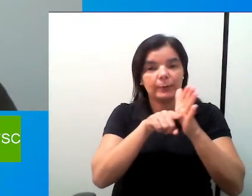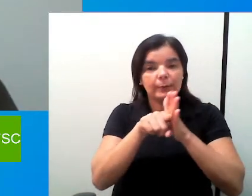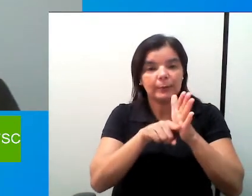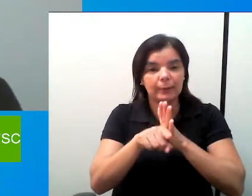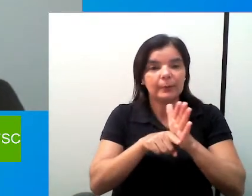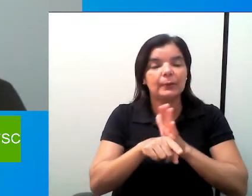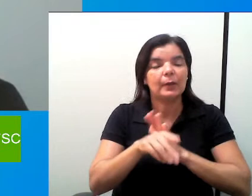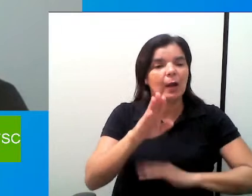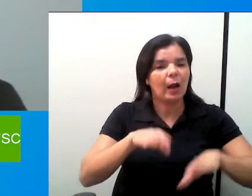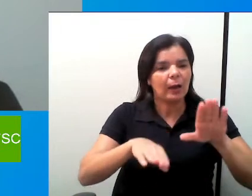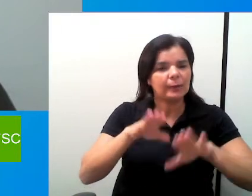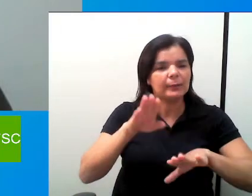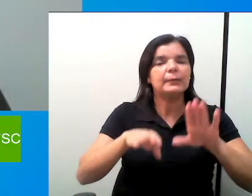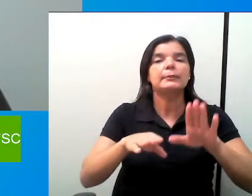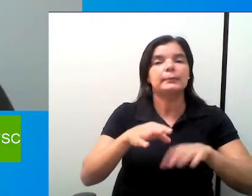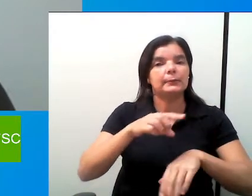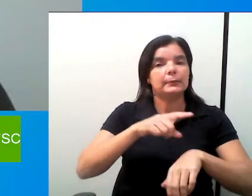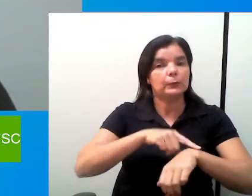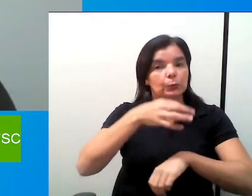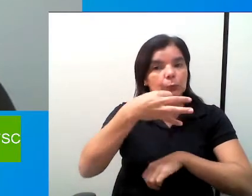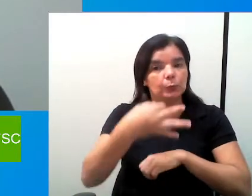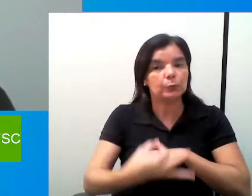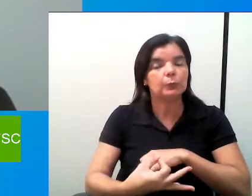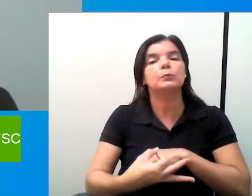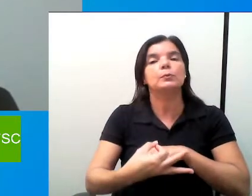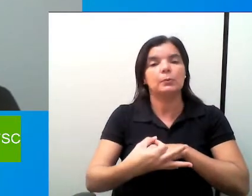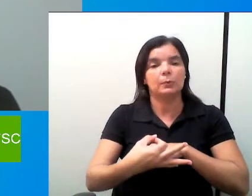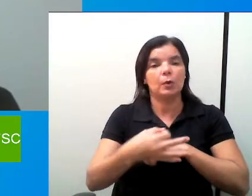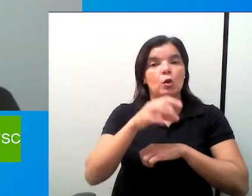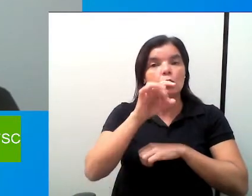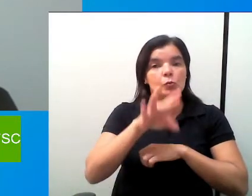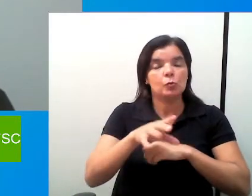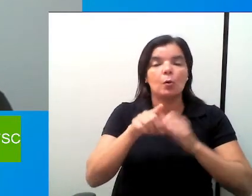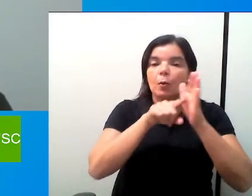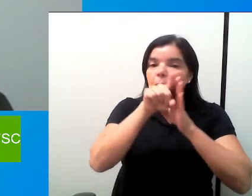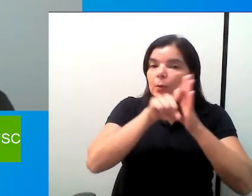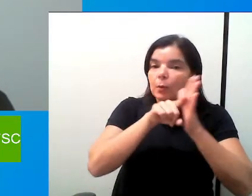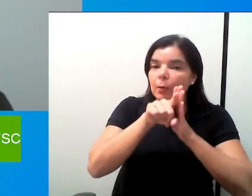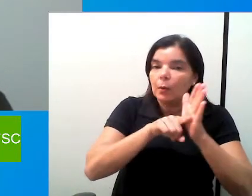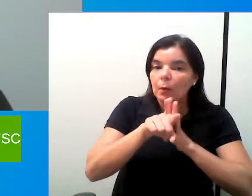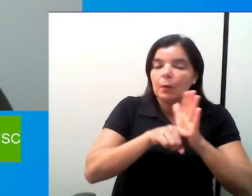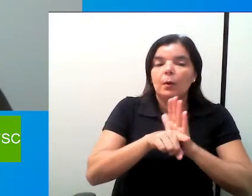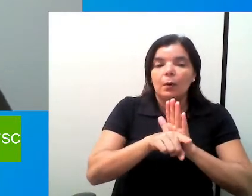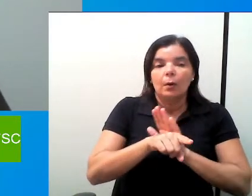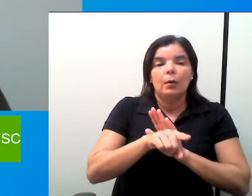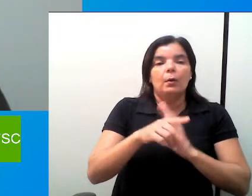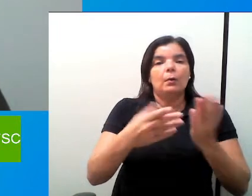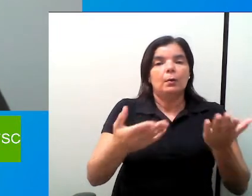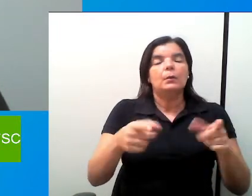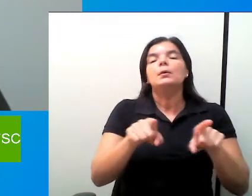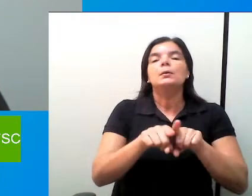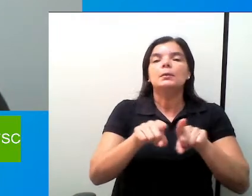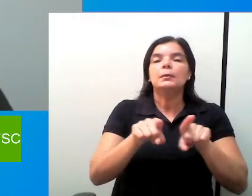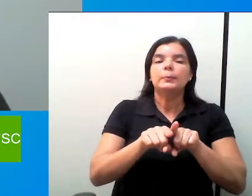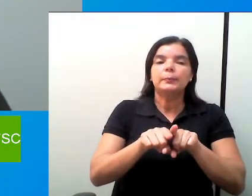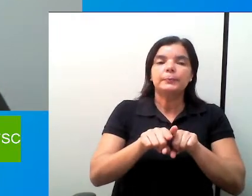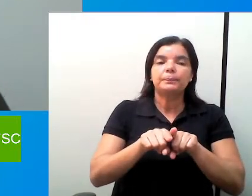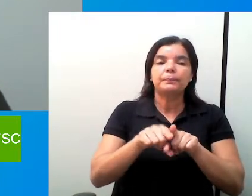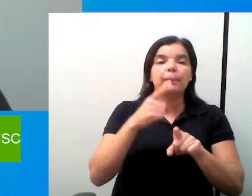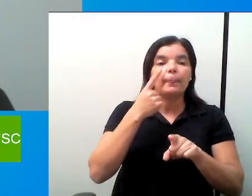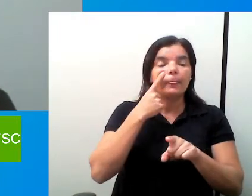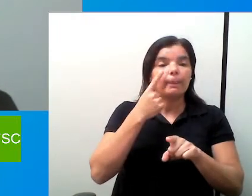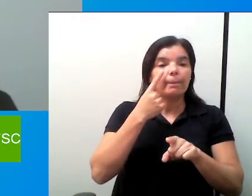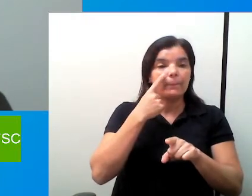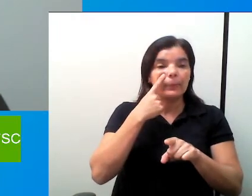é mais pontual ou atende, somente a pesquisa aplicada, né, ela acaba atendendo uma necessidade